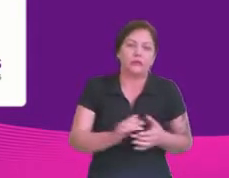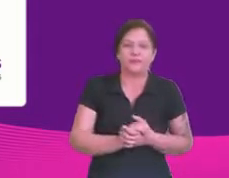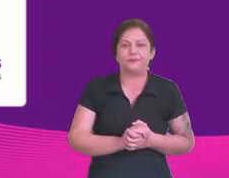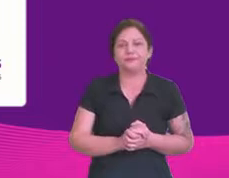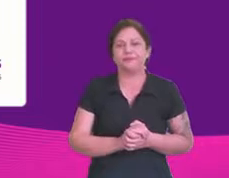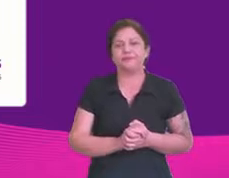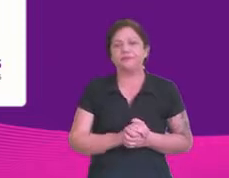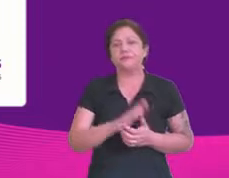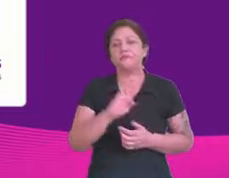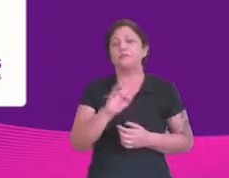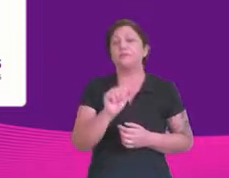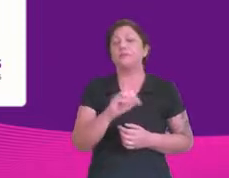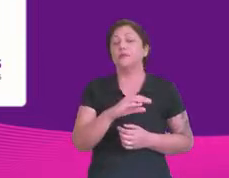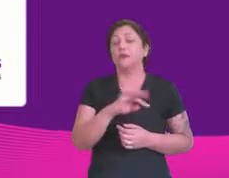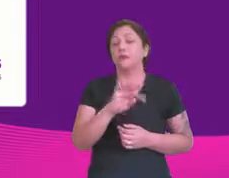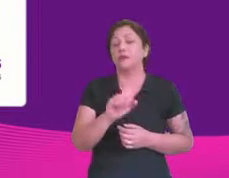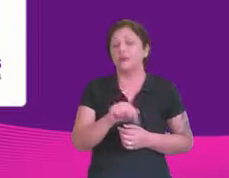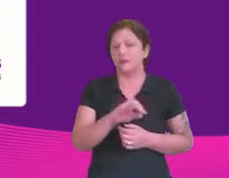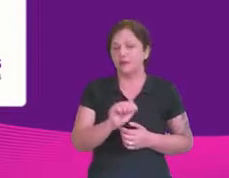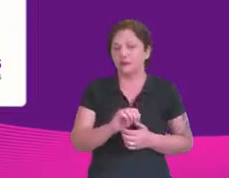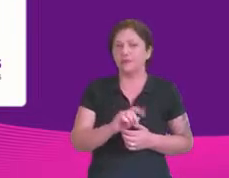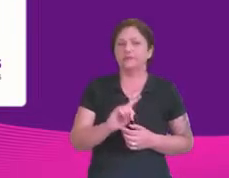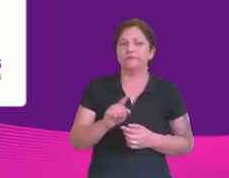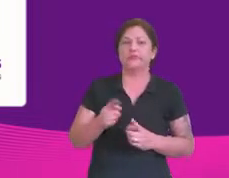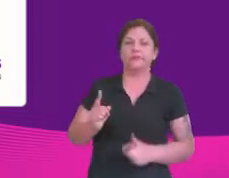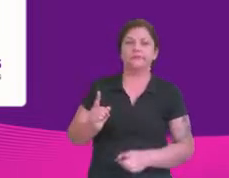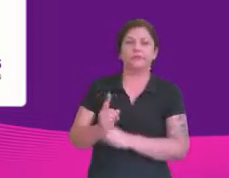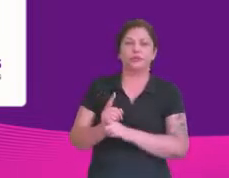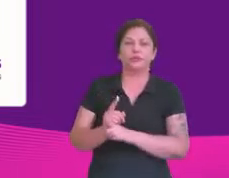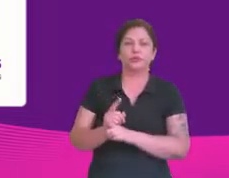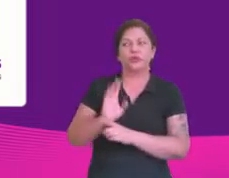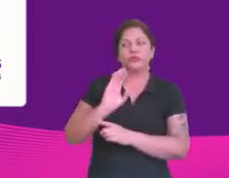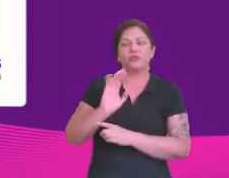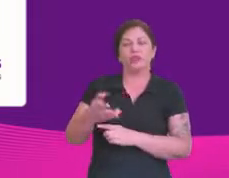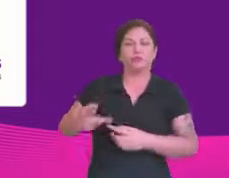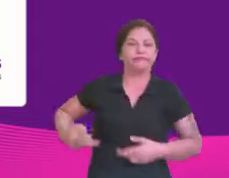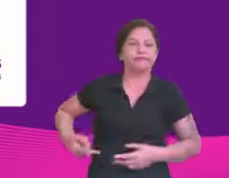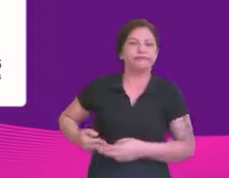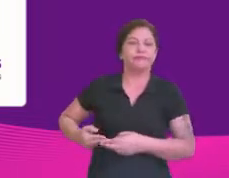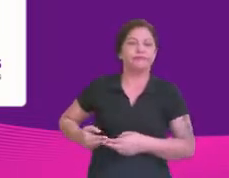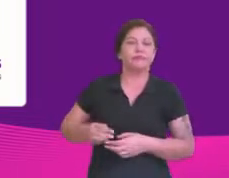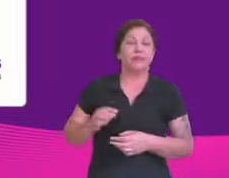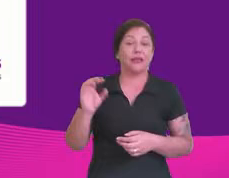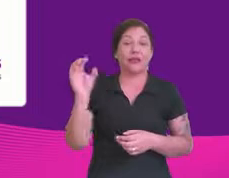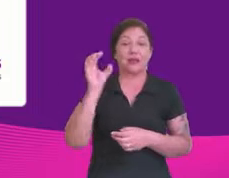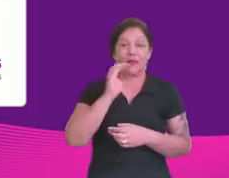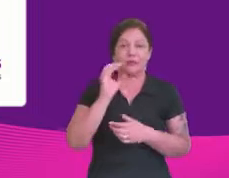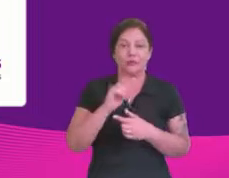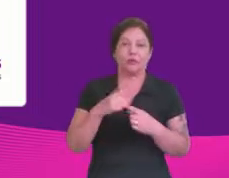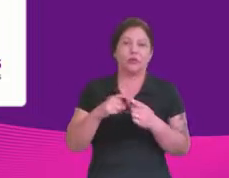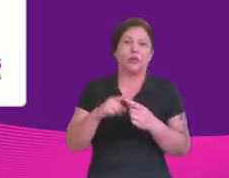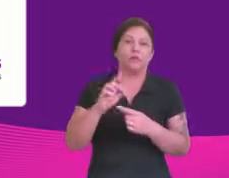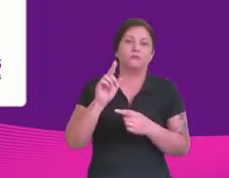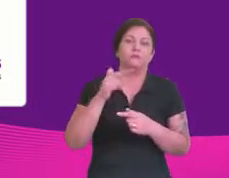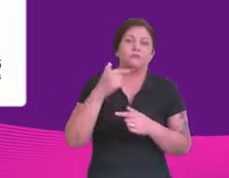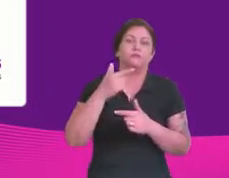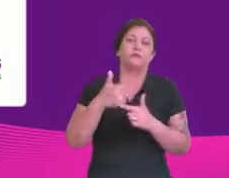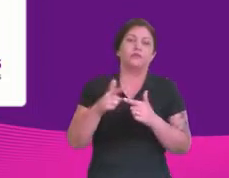A avaliação do PCI dela foi de 25, tá? Para paciente com pseudomixoma peritoneal, a